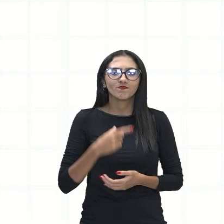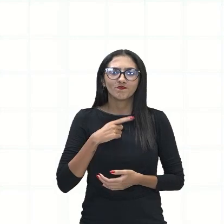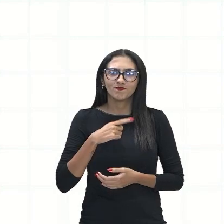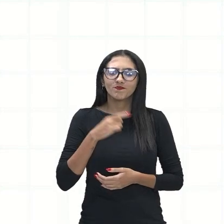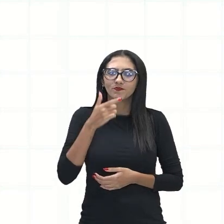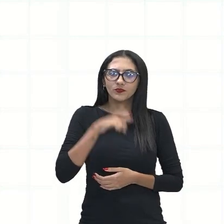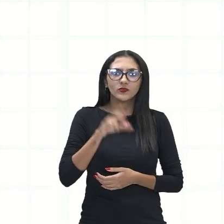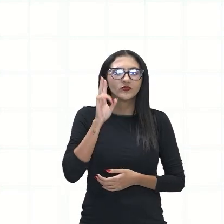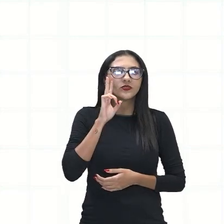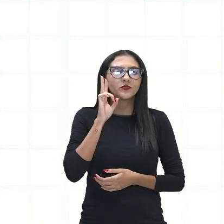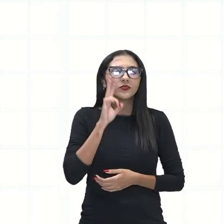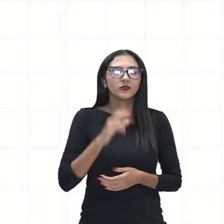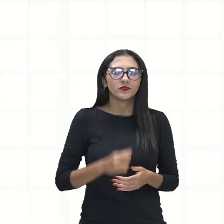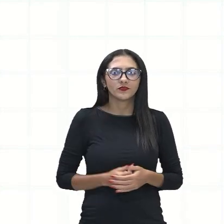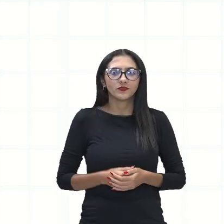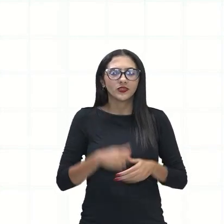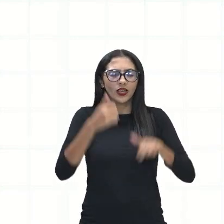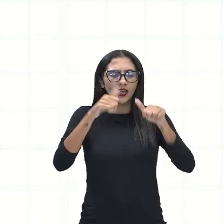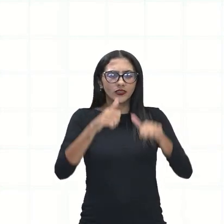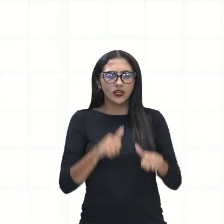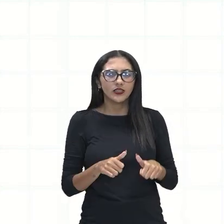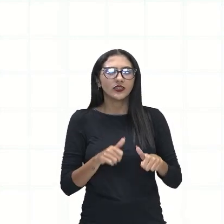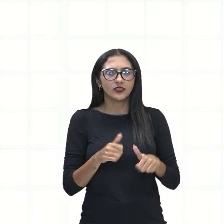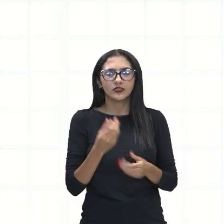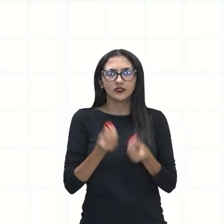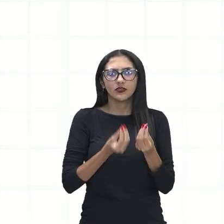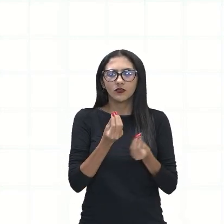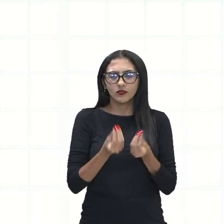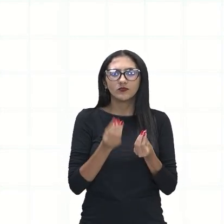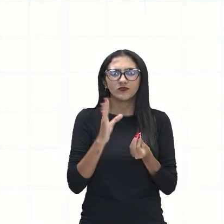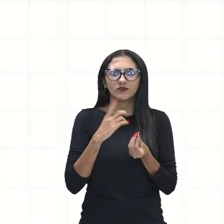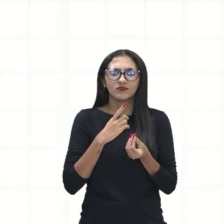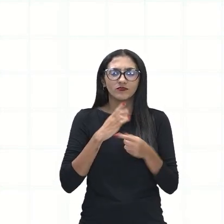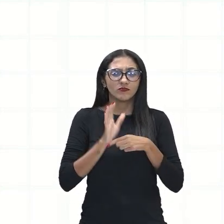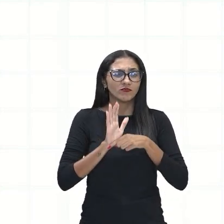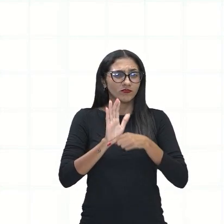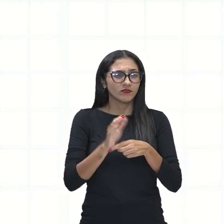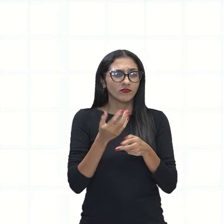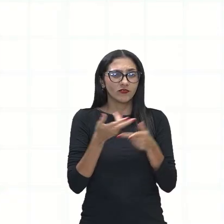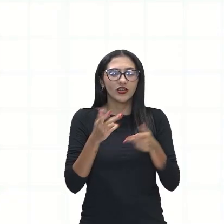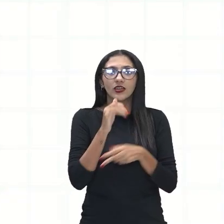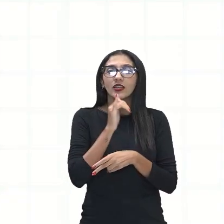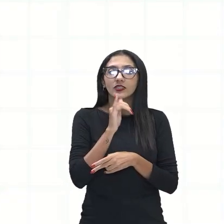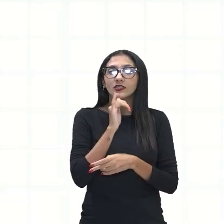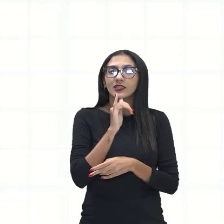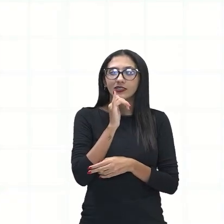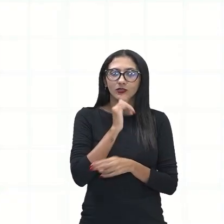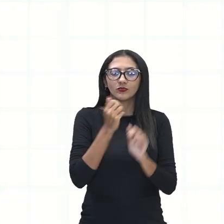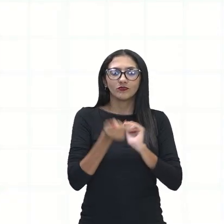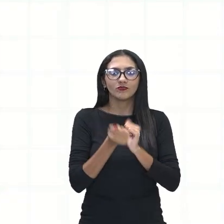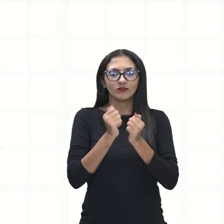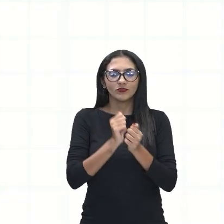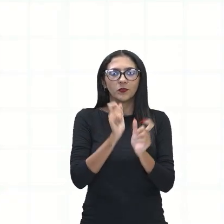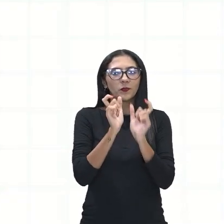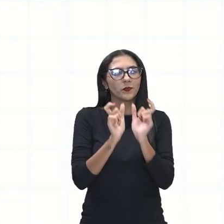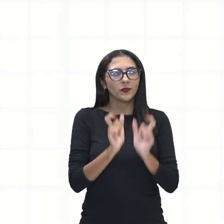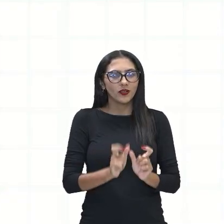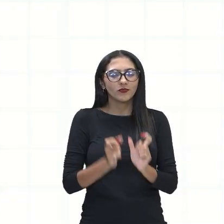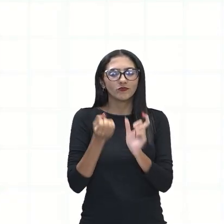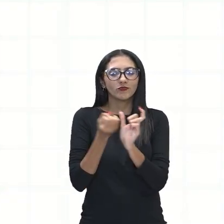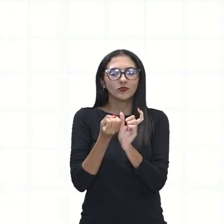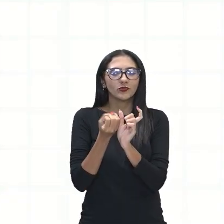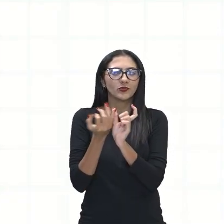né? Analisem como nós estamos falando, trouxemos bastante exemplos para serem transformados aqui para o plural.